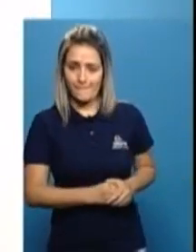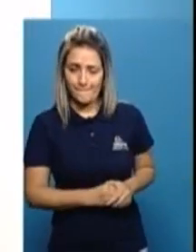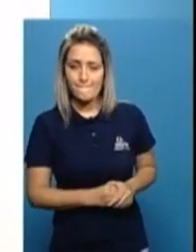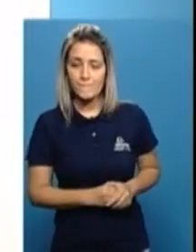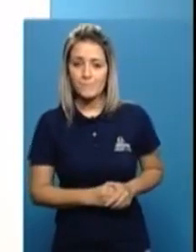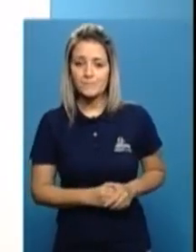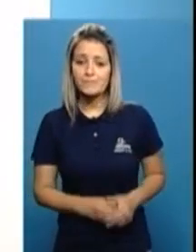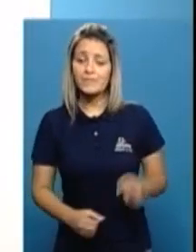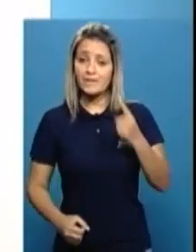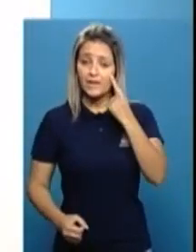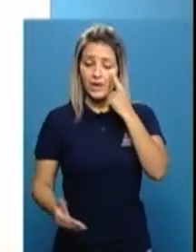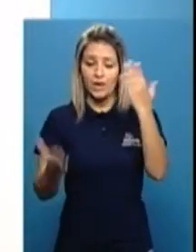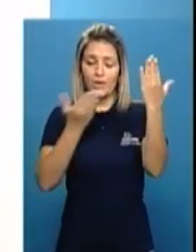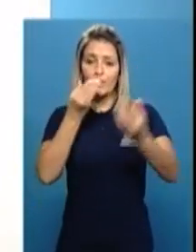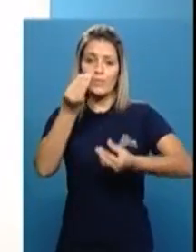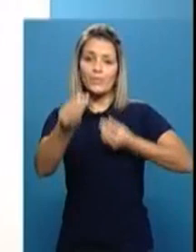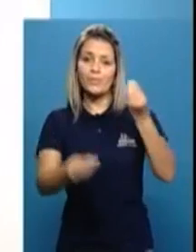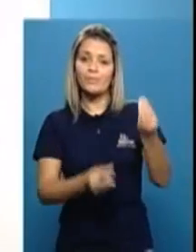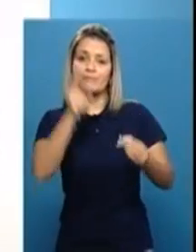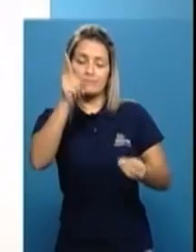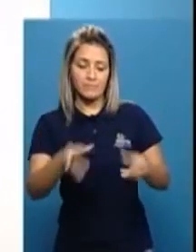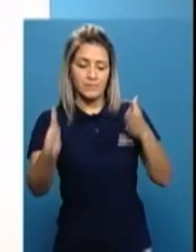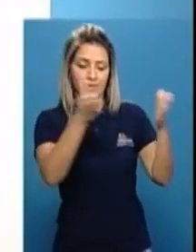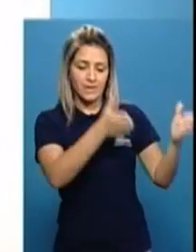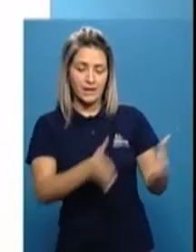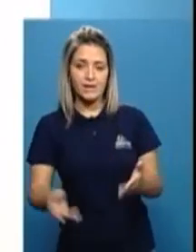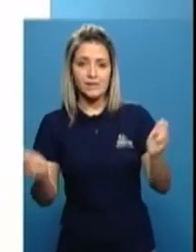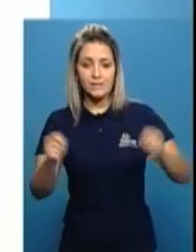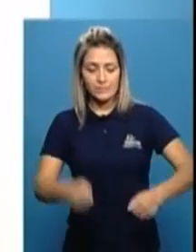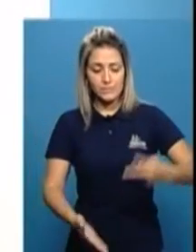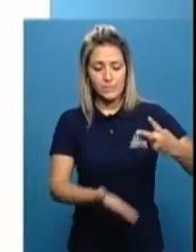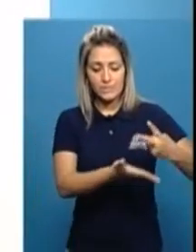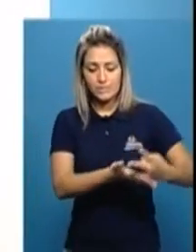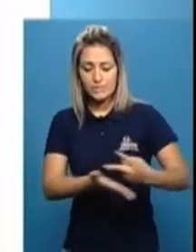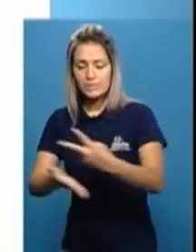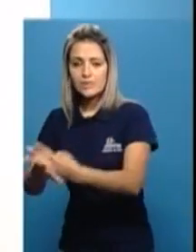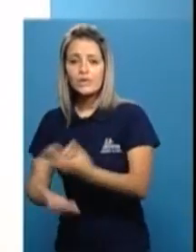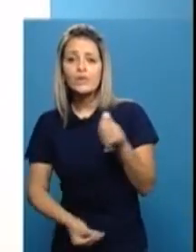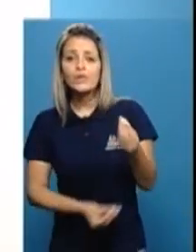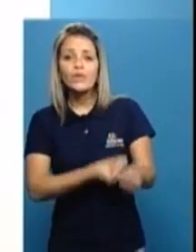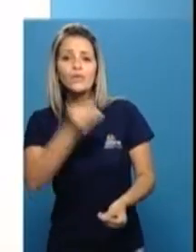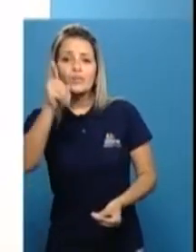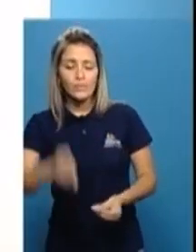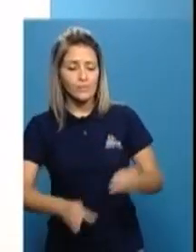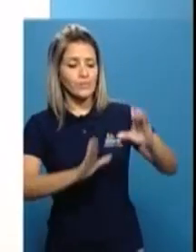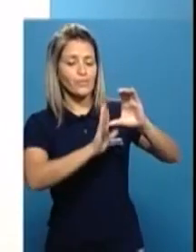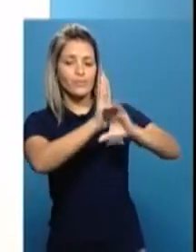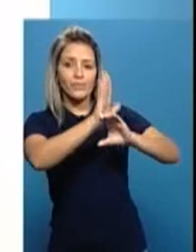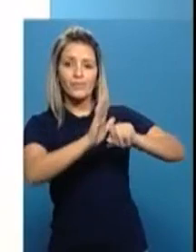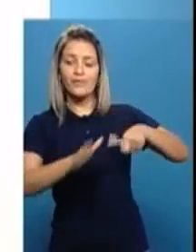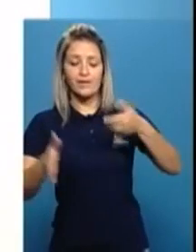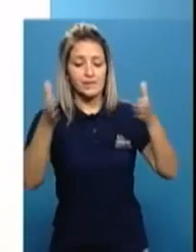A maioria dos sistemas de produção contínua caracterizam-se por um conceito de